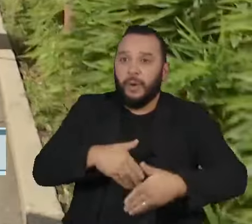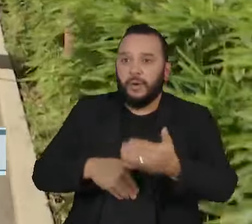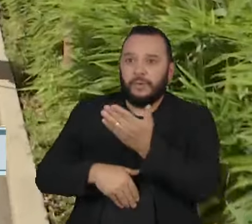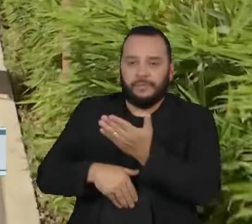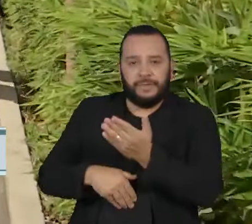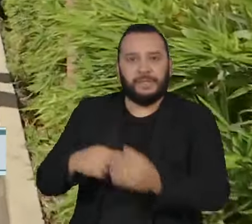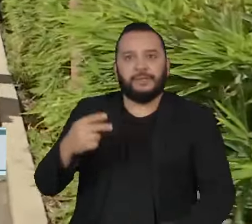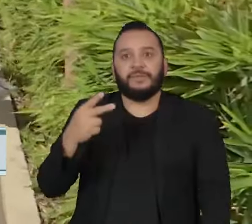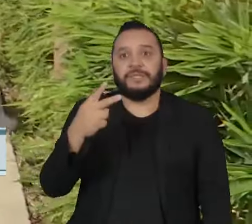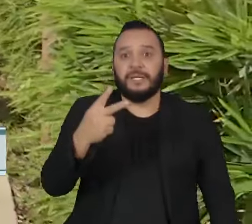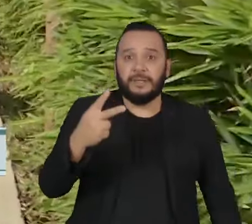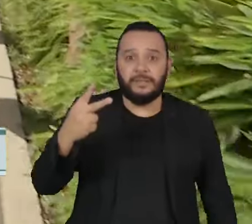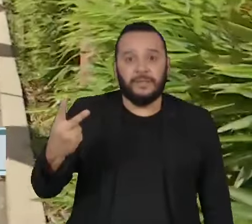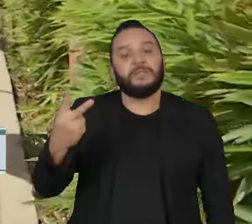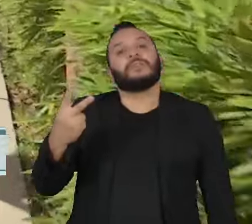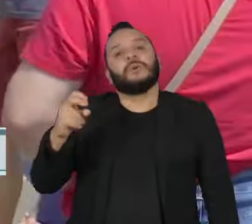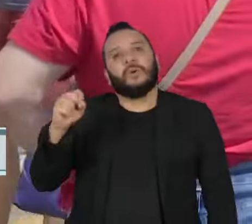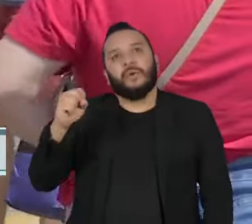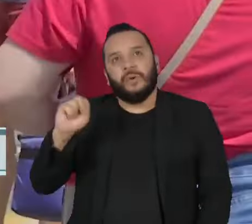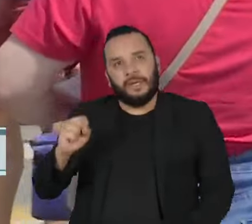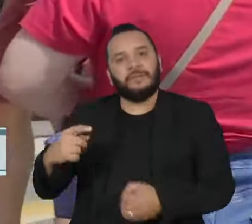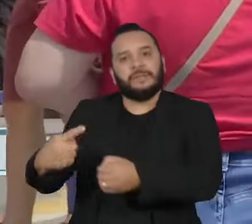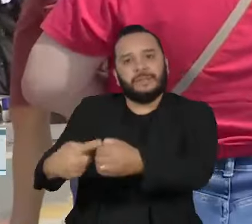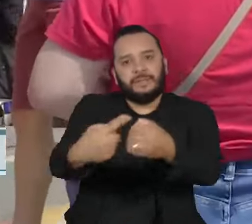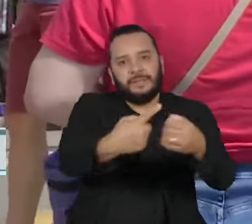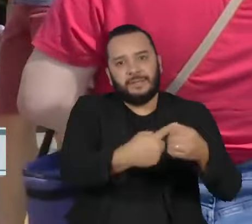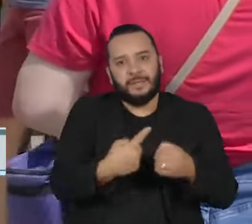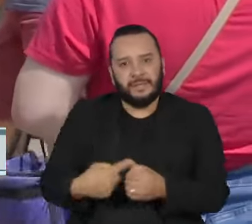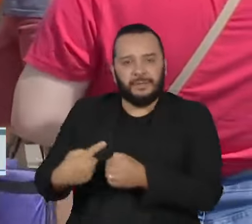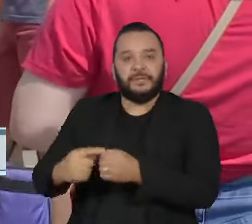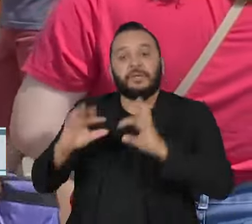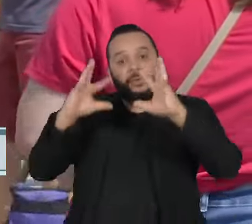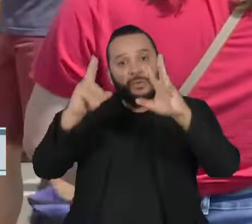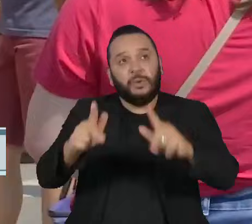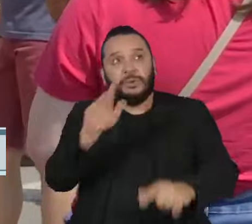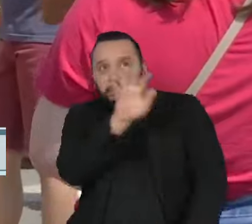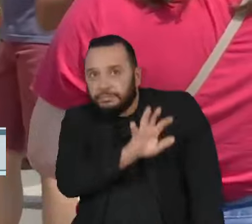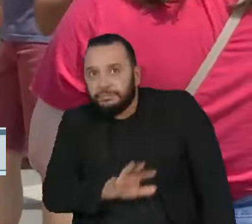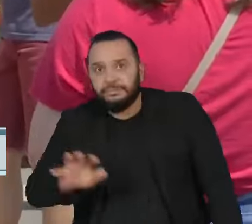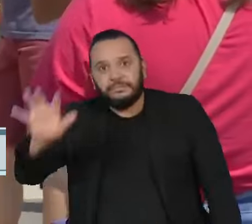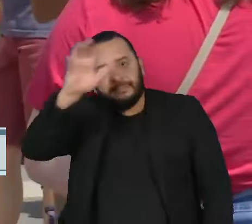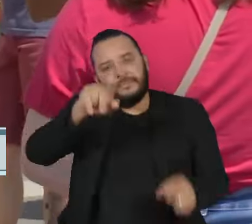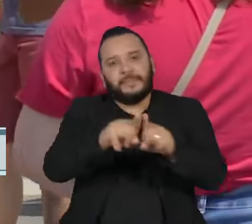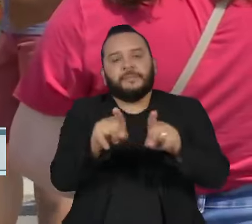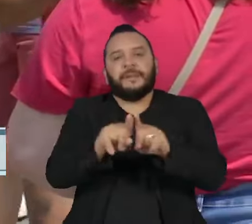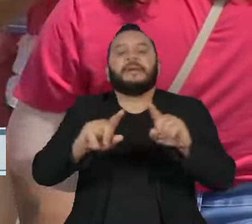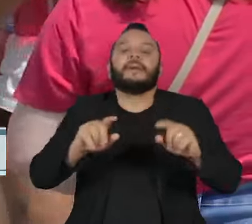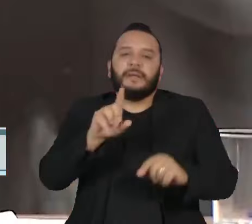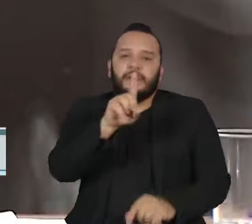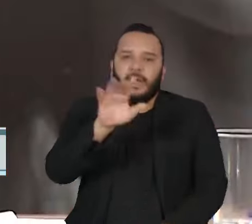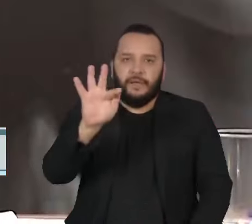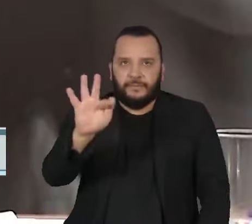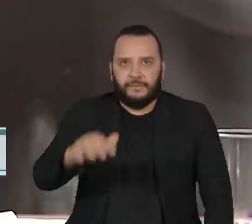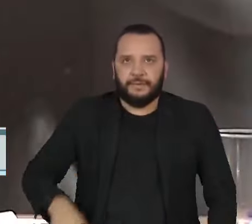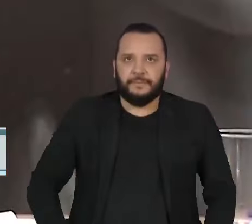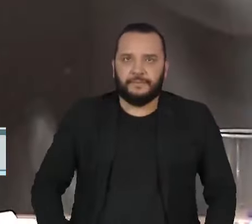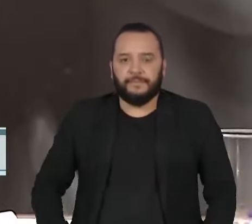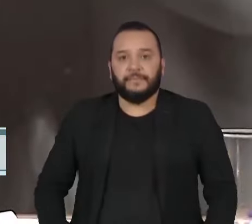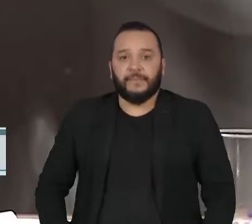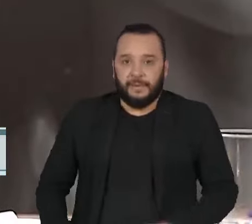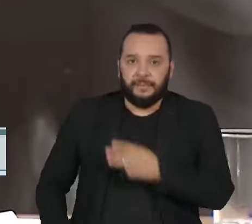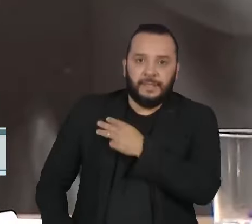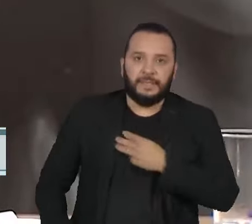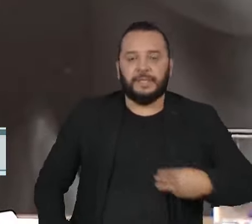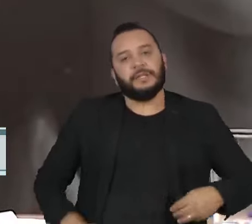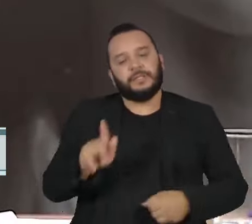em 228 cidades em todos os estados, além do Distrito Federal. De acordo com a ministra da Gestão